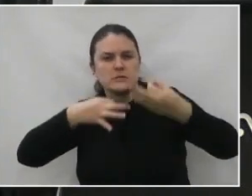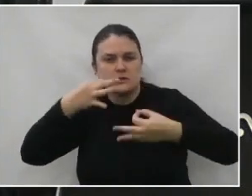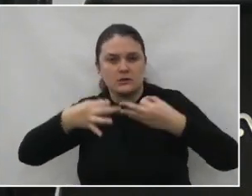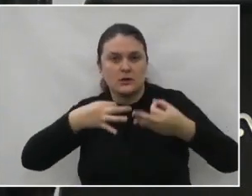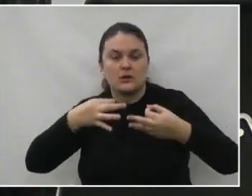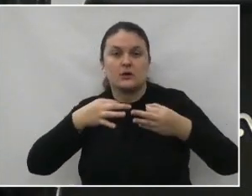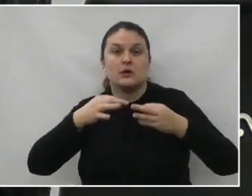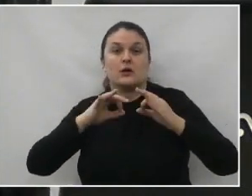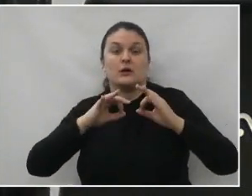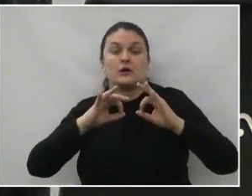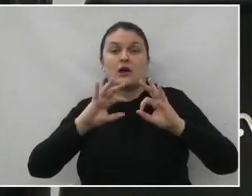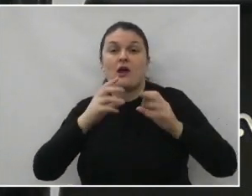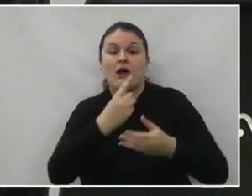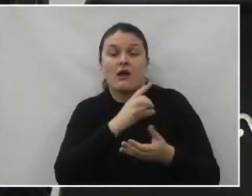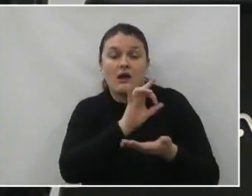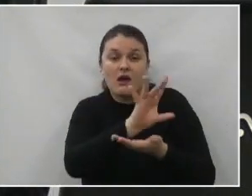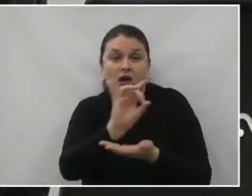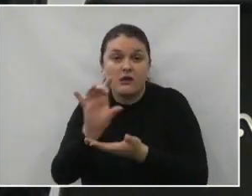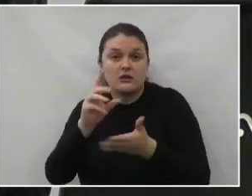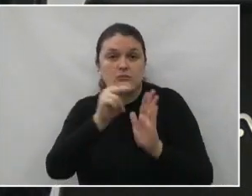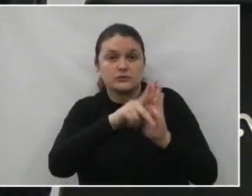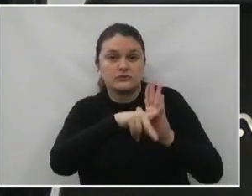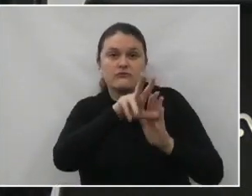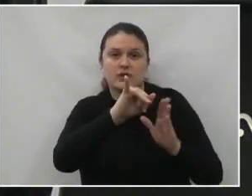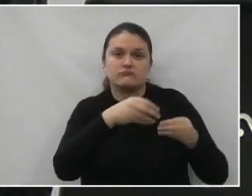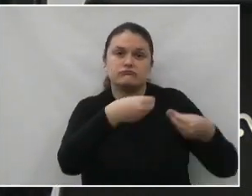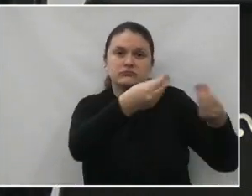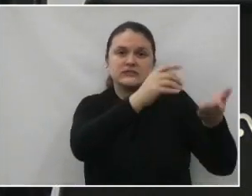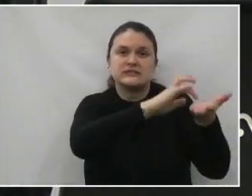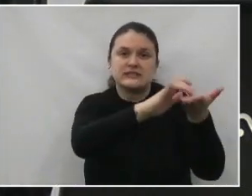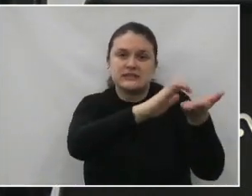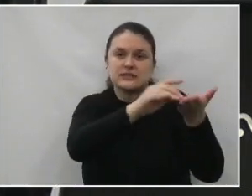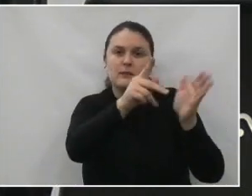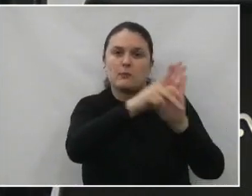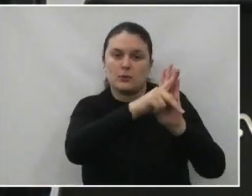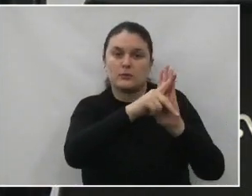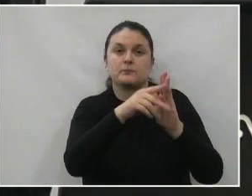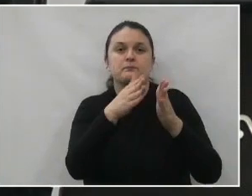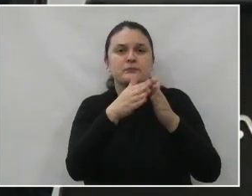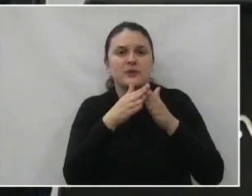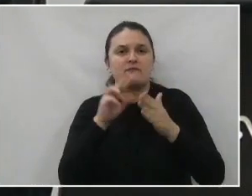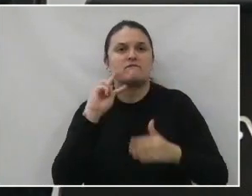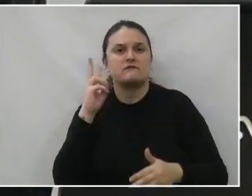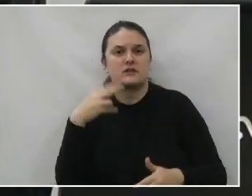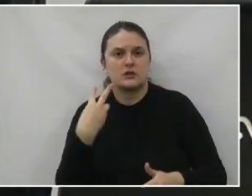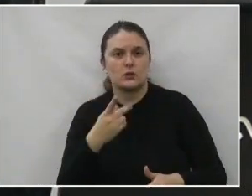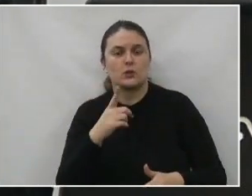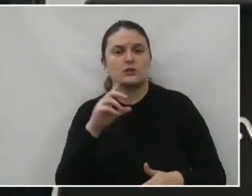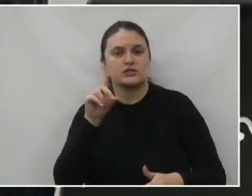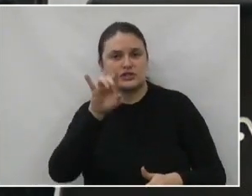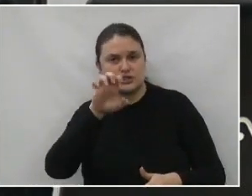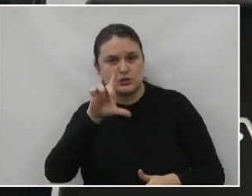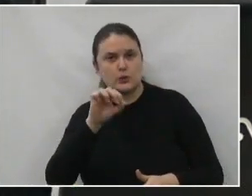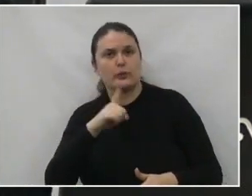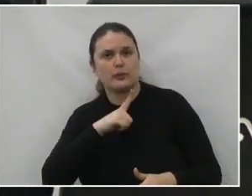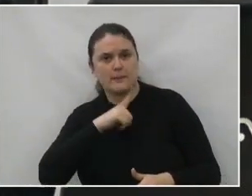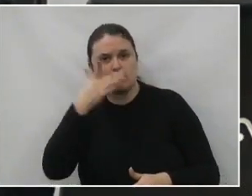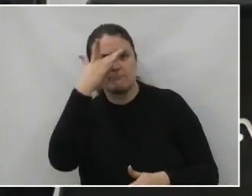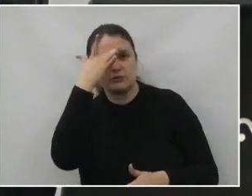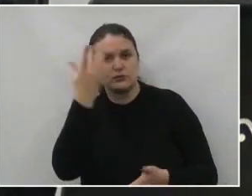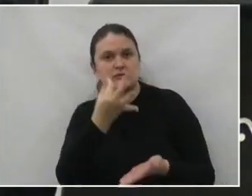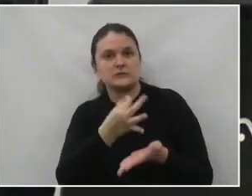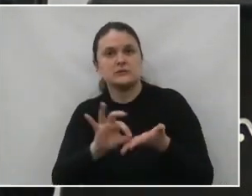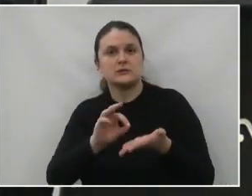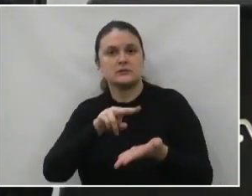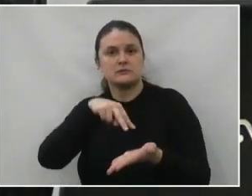as secretarias pertinentes. Solicito ao vereador Diego para que informe se alguém inscrito para a tribuna popular ou algum